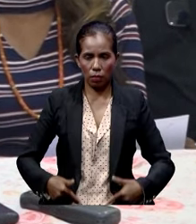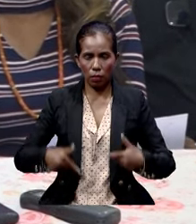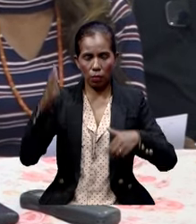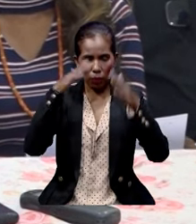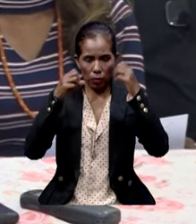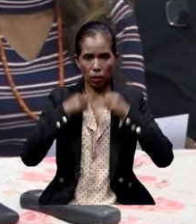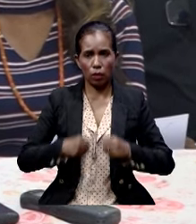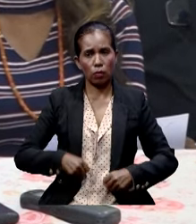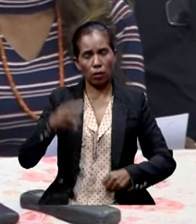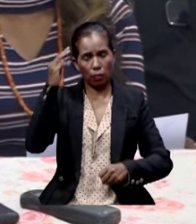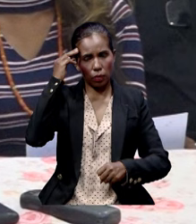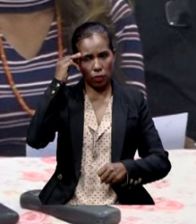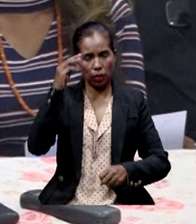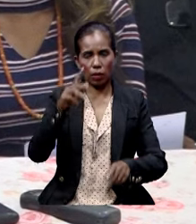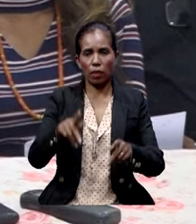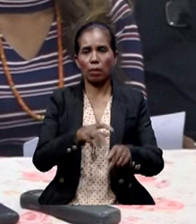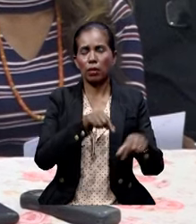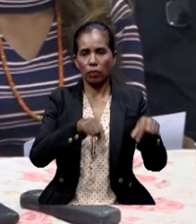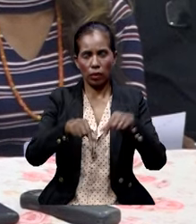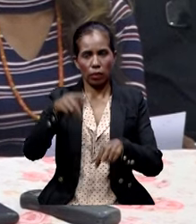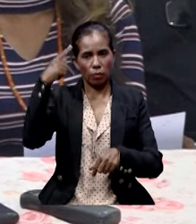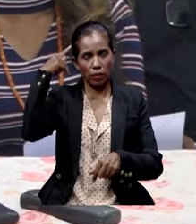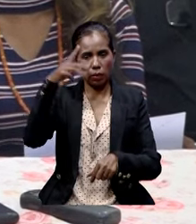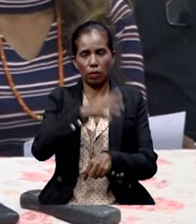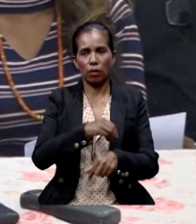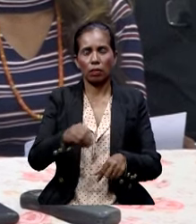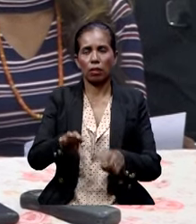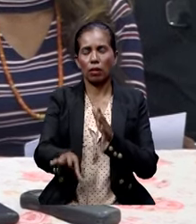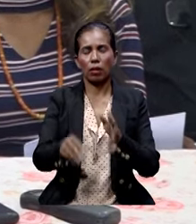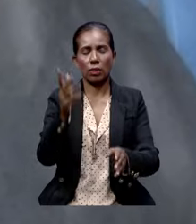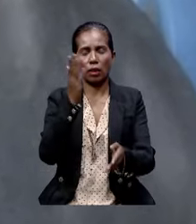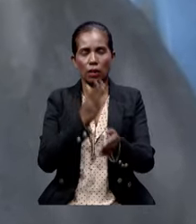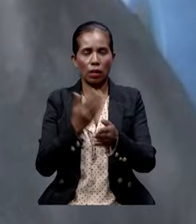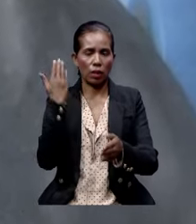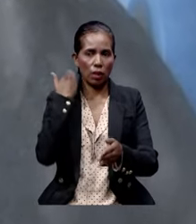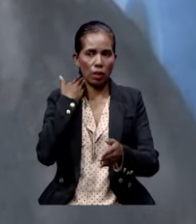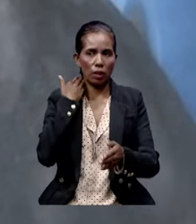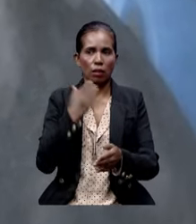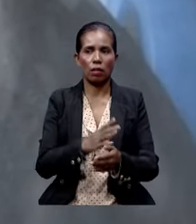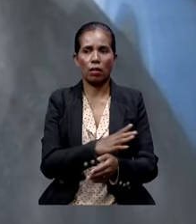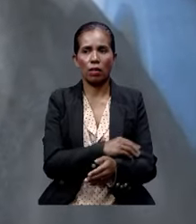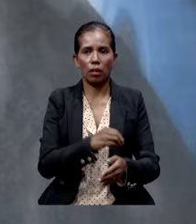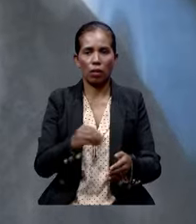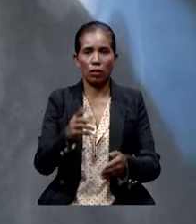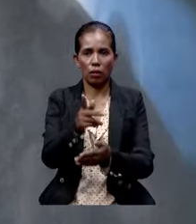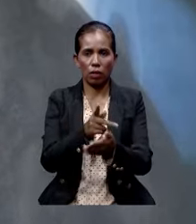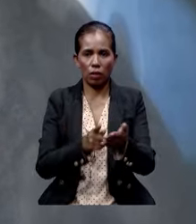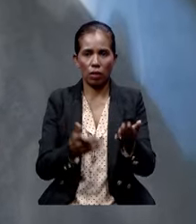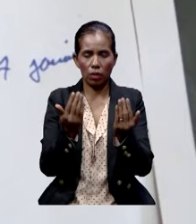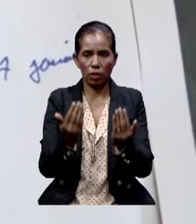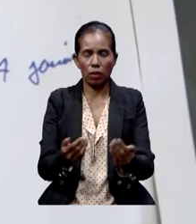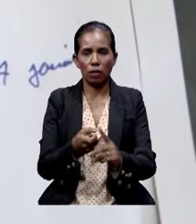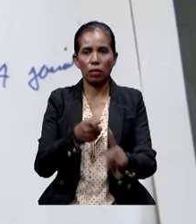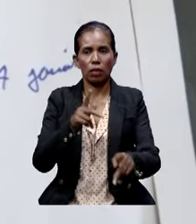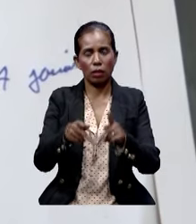saudi mental ka deficiência psicossocial retan ta ia parte ka koro hokane grave usi